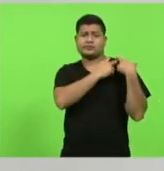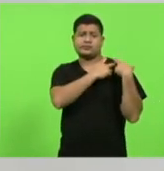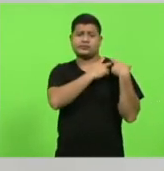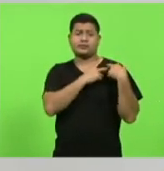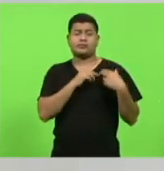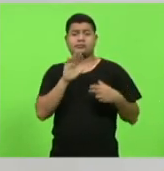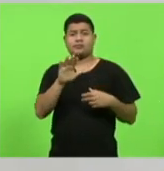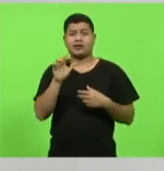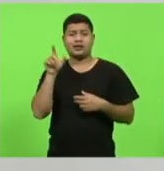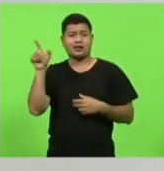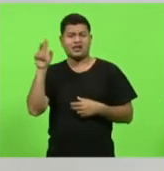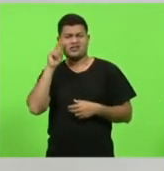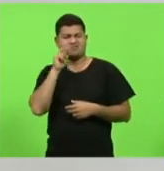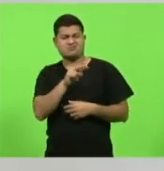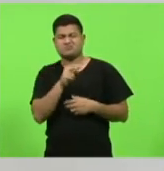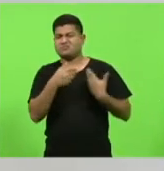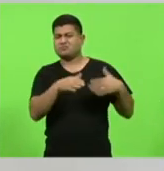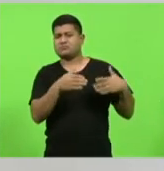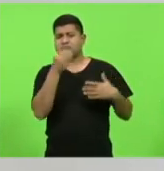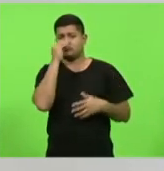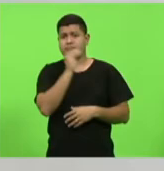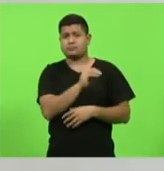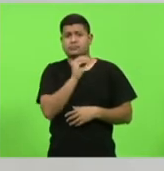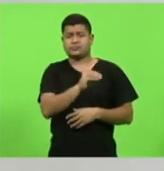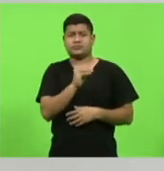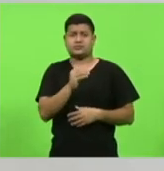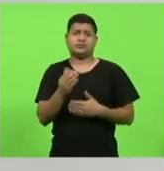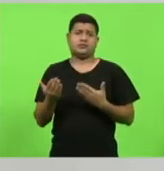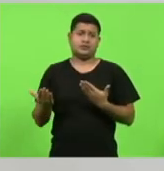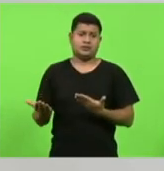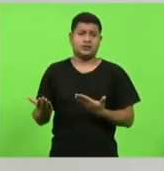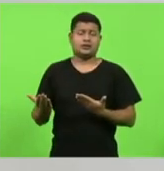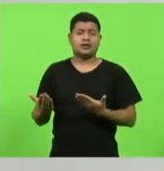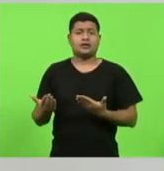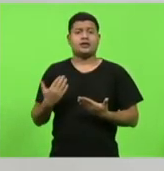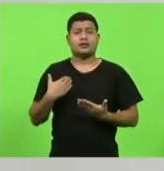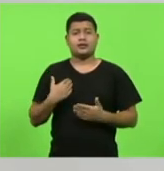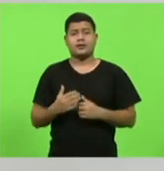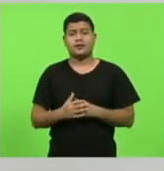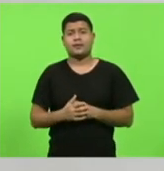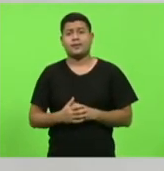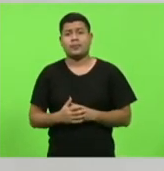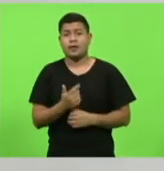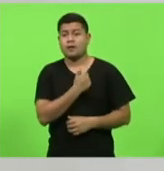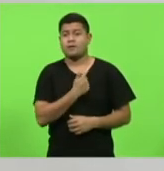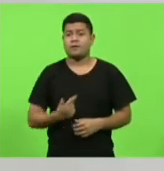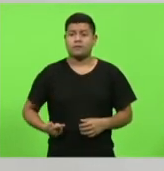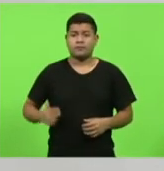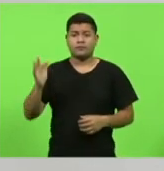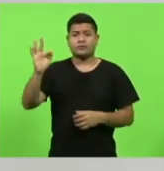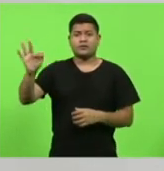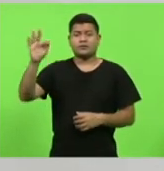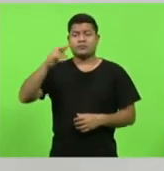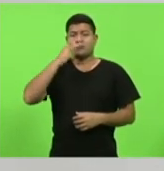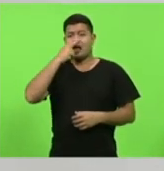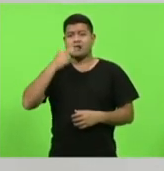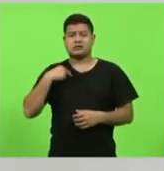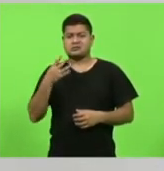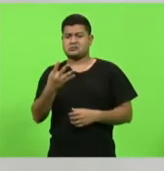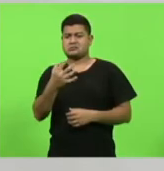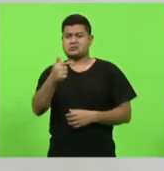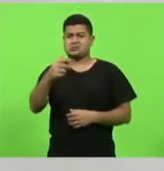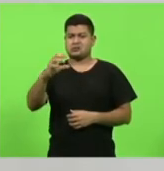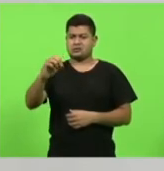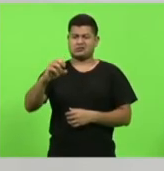costas para Santa Catarina, o governo federal ignora o nosso Estado, o governo federal não dá bola para a